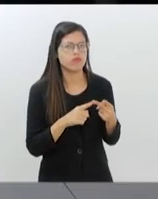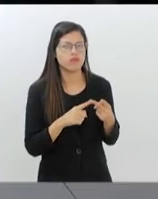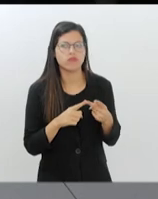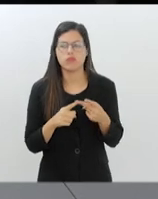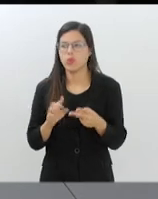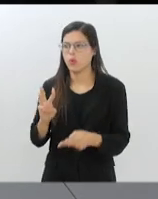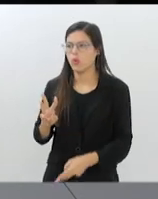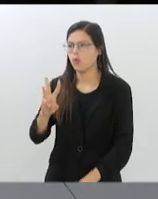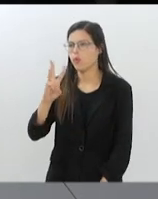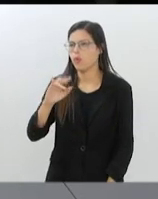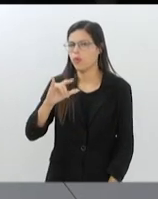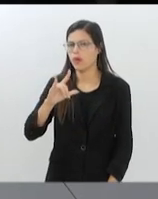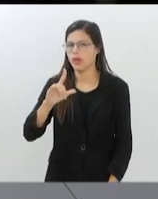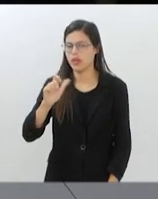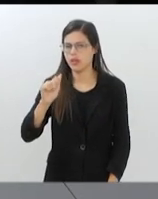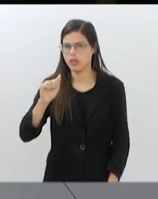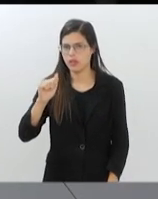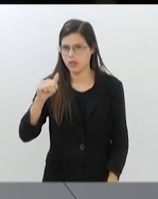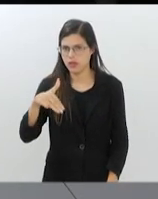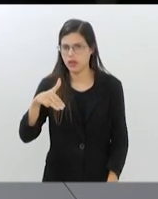William Araújo William